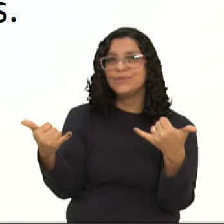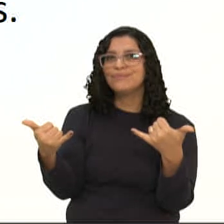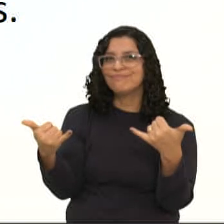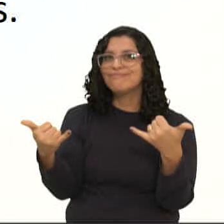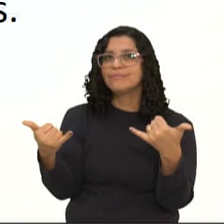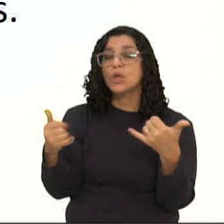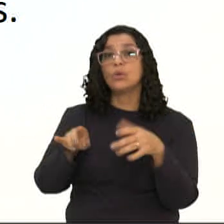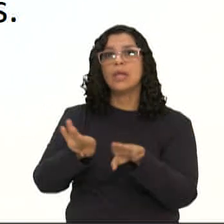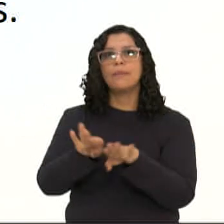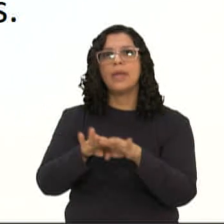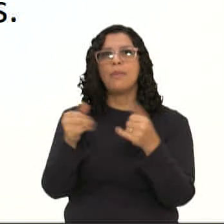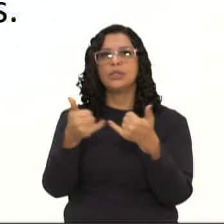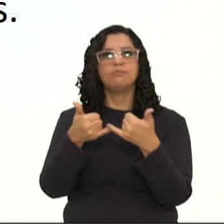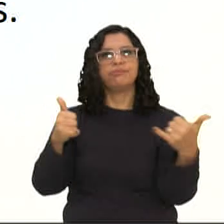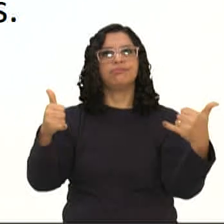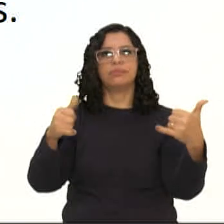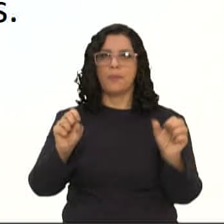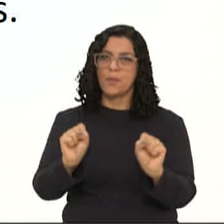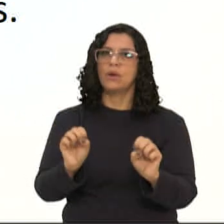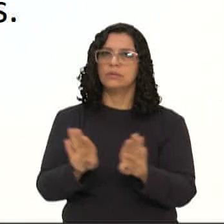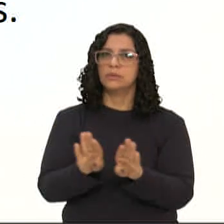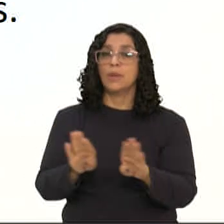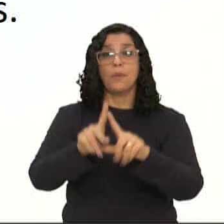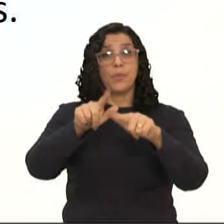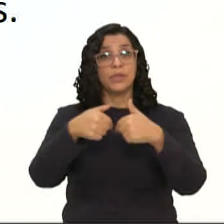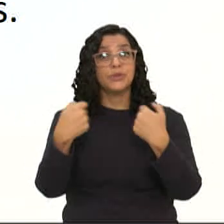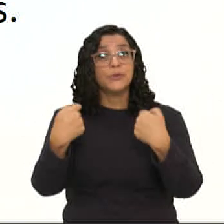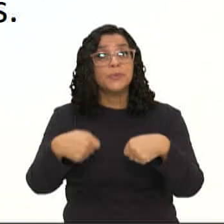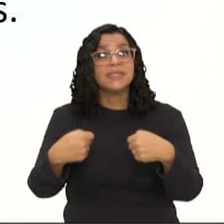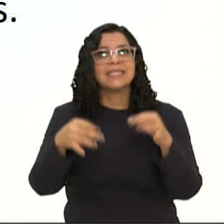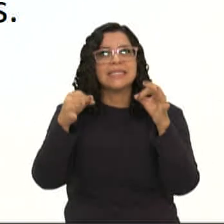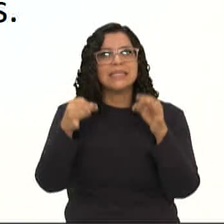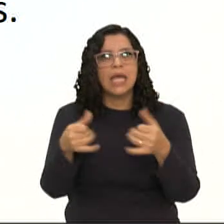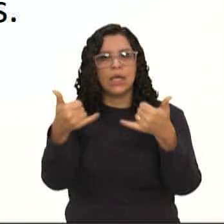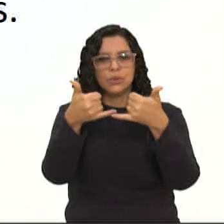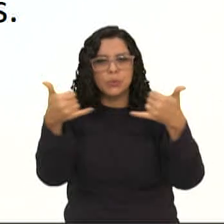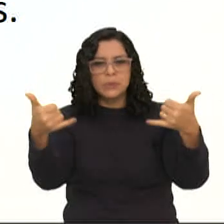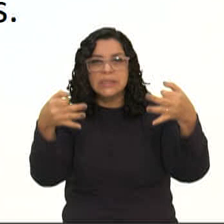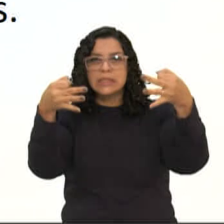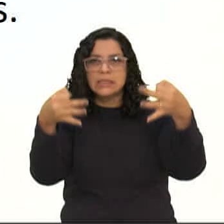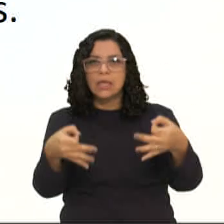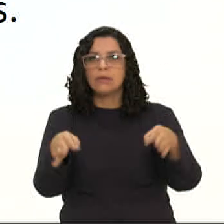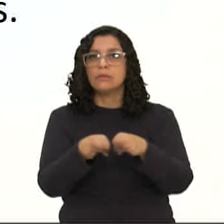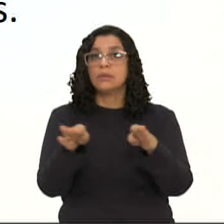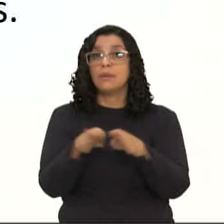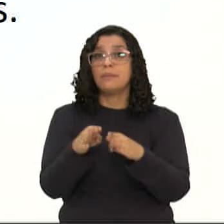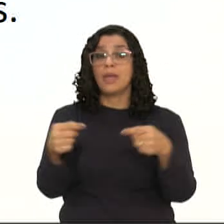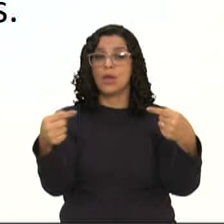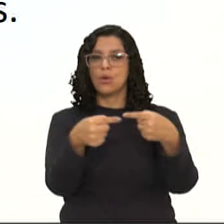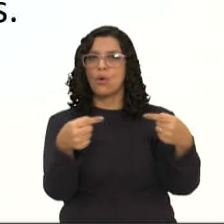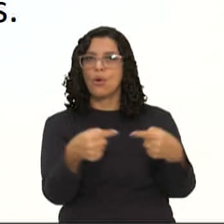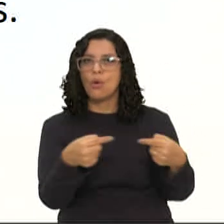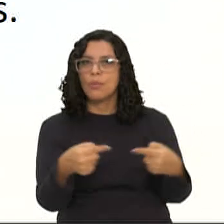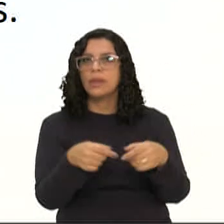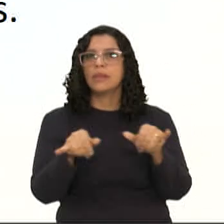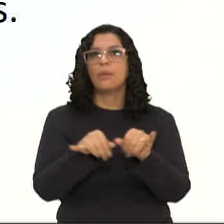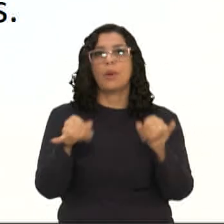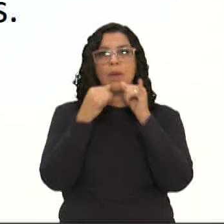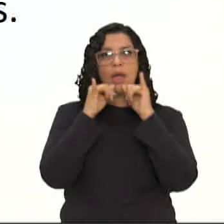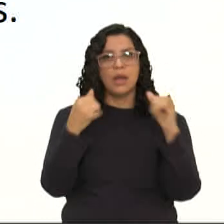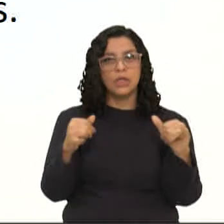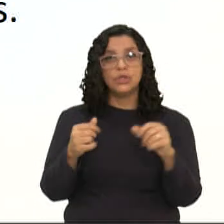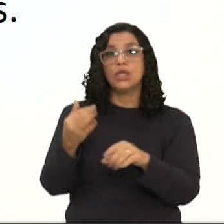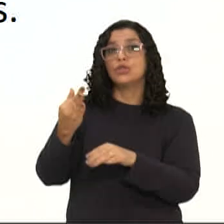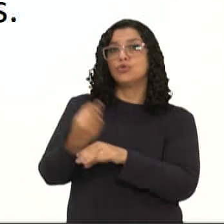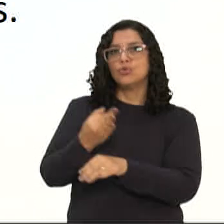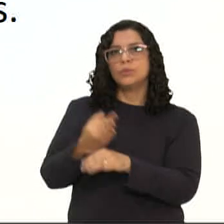curto-circuito. Por isso existe a necessidade de usar condutores devidamente ajustados para a corrente, que irão suportar da